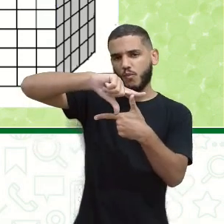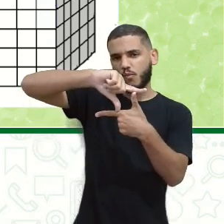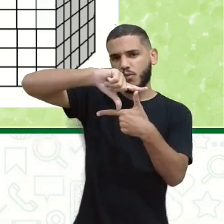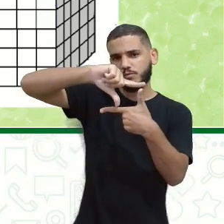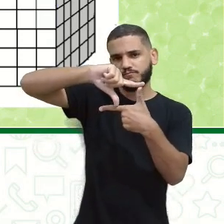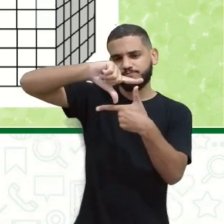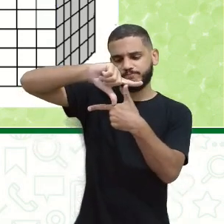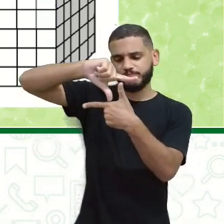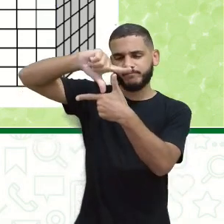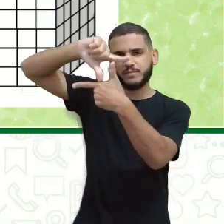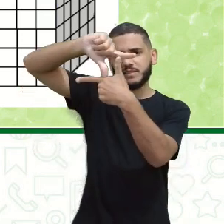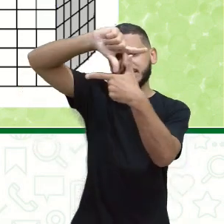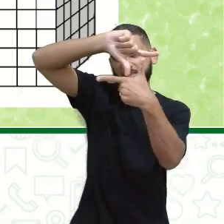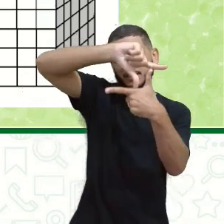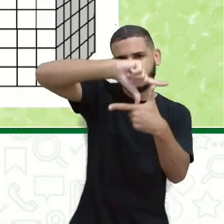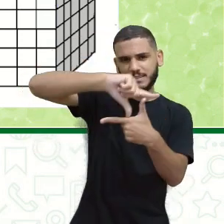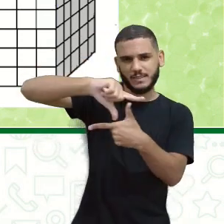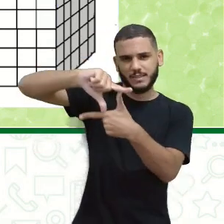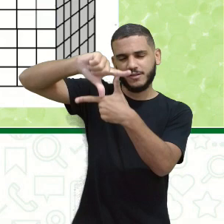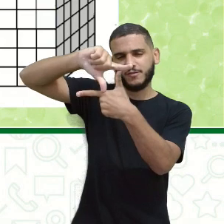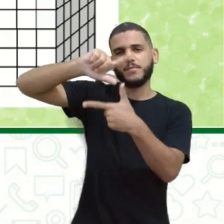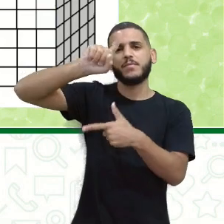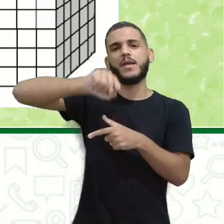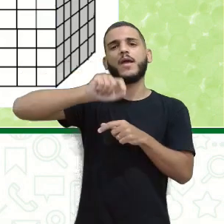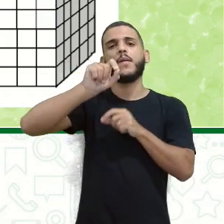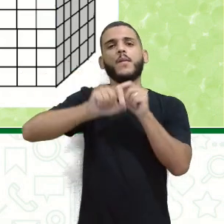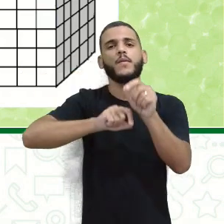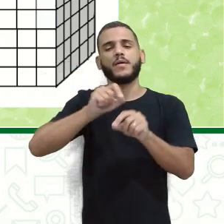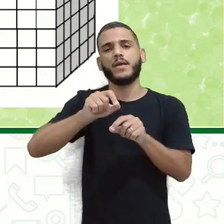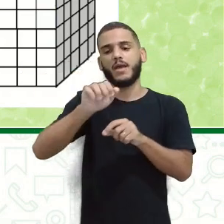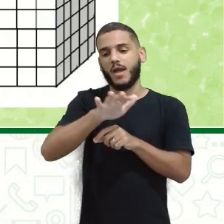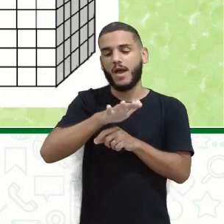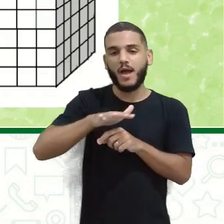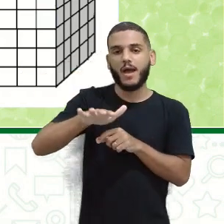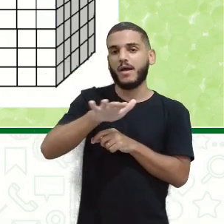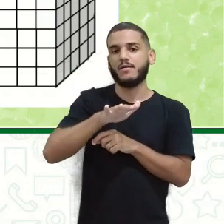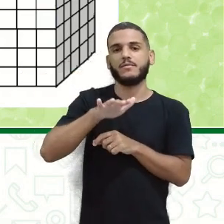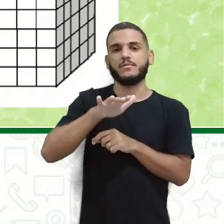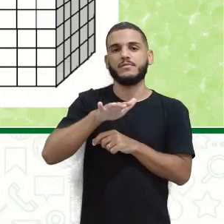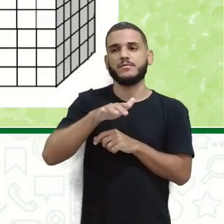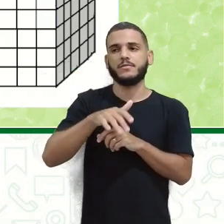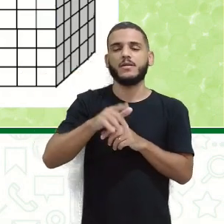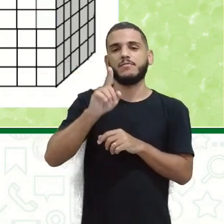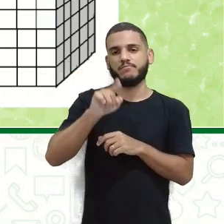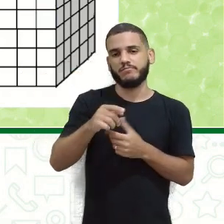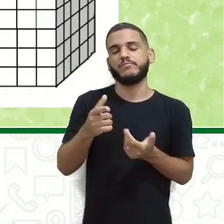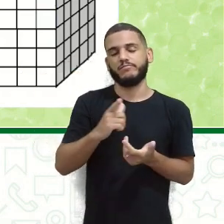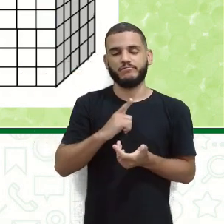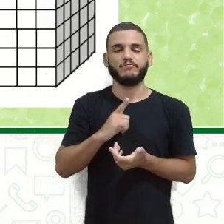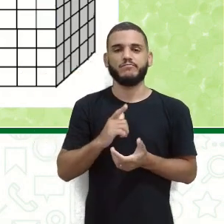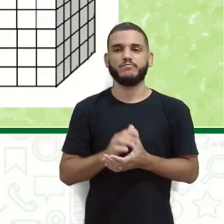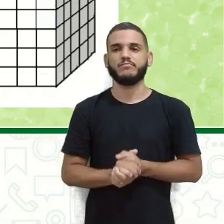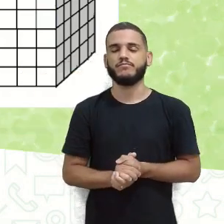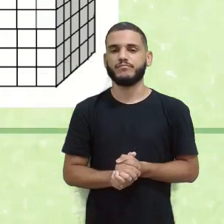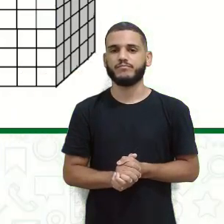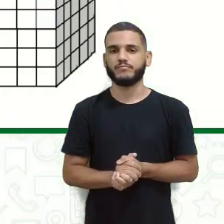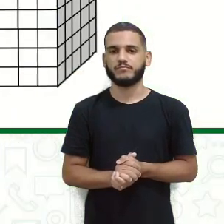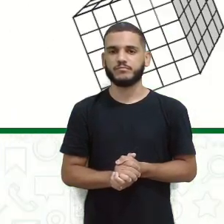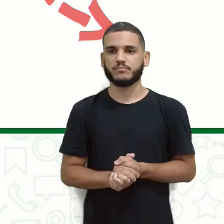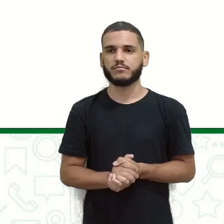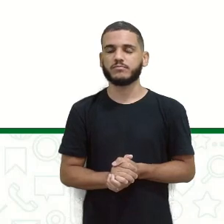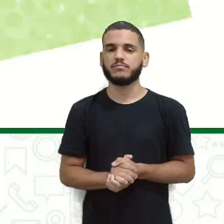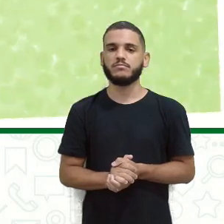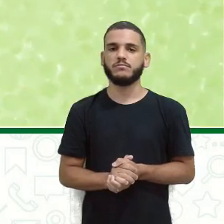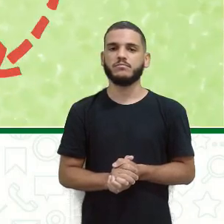juntos, né? E aí eu tenho que, isso aí é um espaço que é ocupado, tá certo? Ou